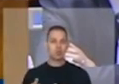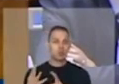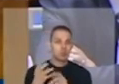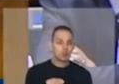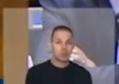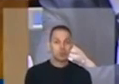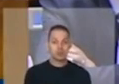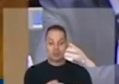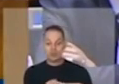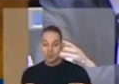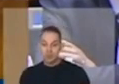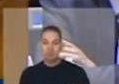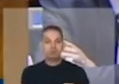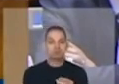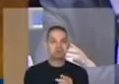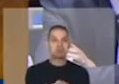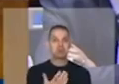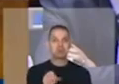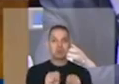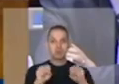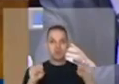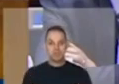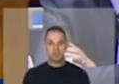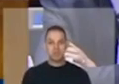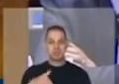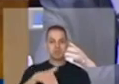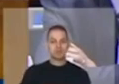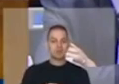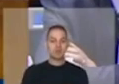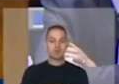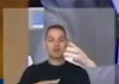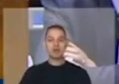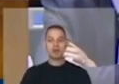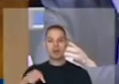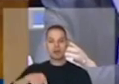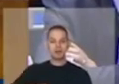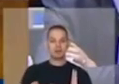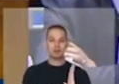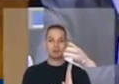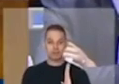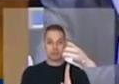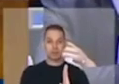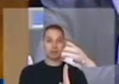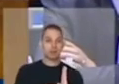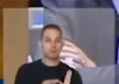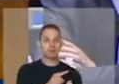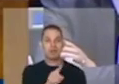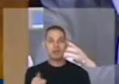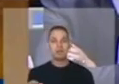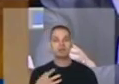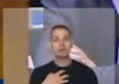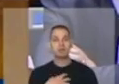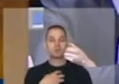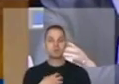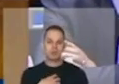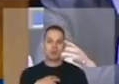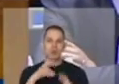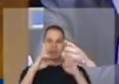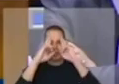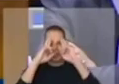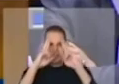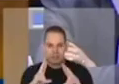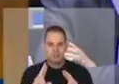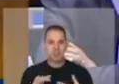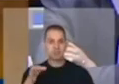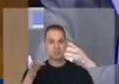um sistema de votação remota, onde a Câmara dos Deputados teve a condição, com todo respeito ao